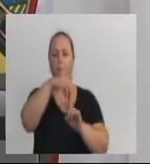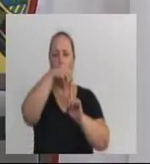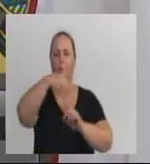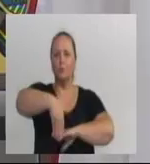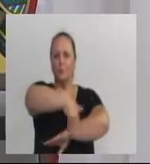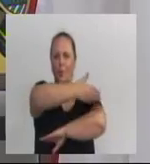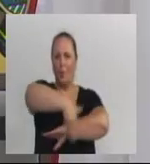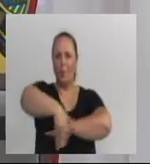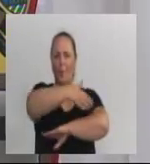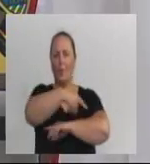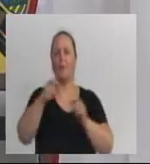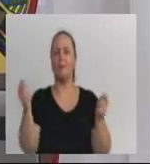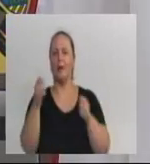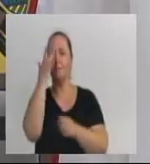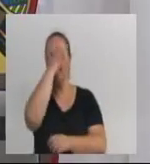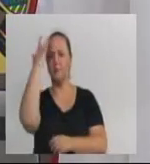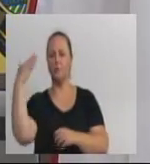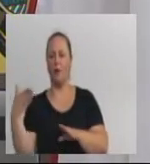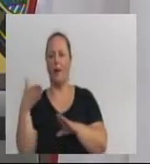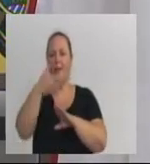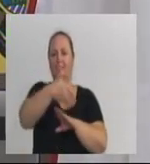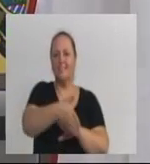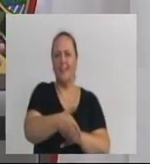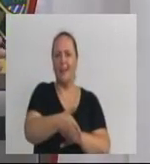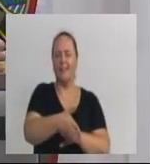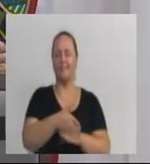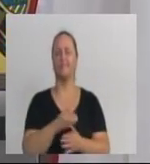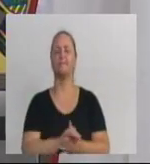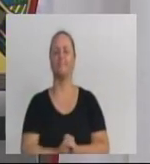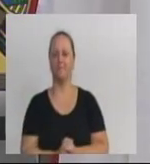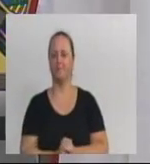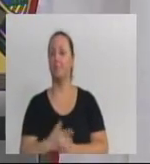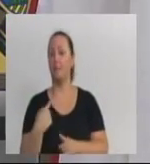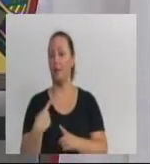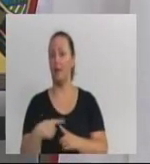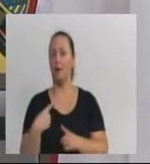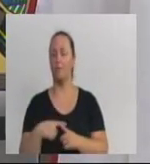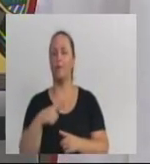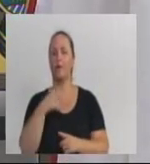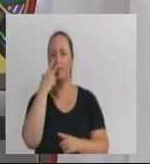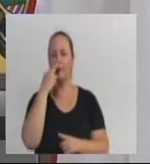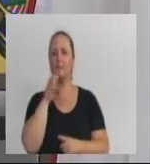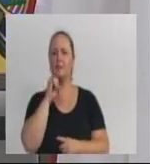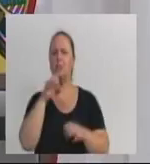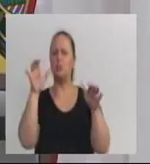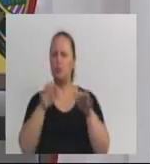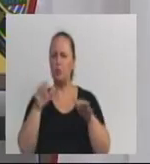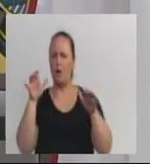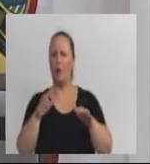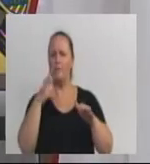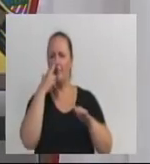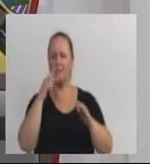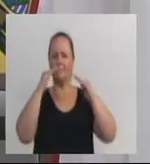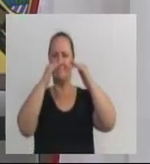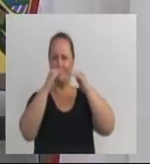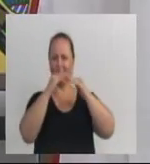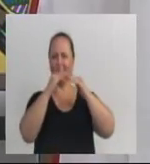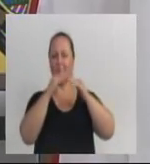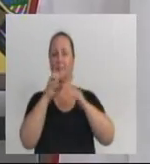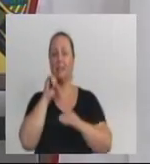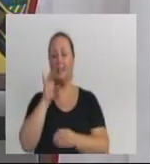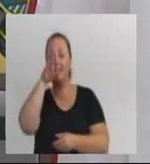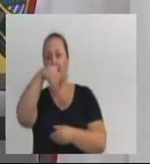sejam temporariamente abrigos de ônibus. Certamente que a condição do ar-condicionado na estação de pré-embarque, a condição de